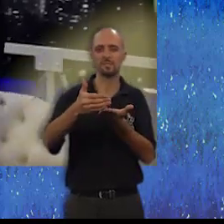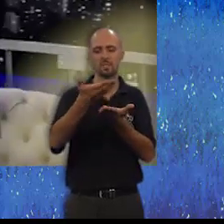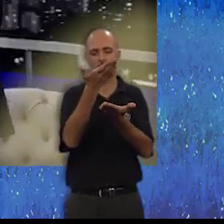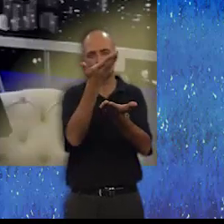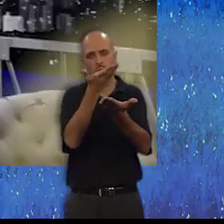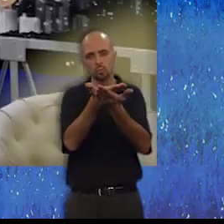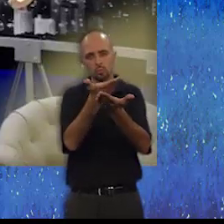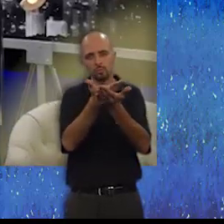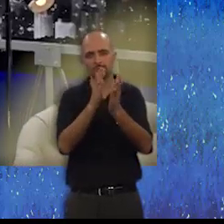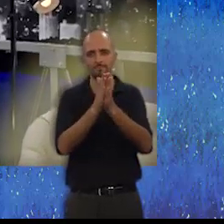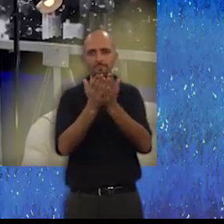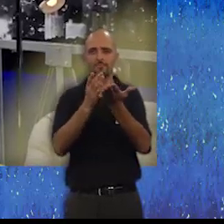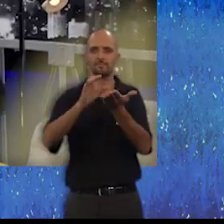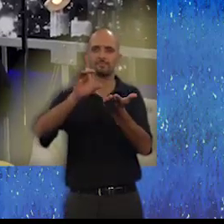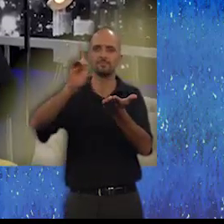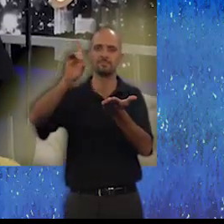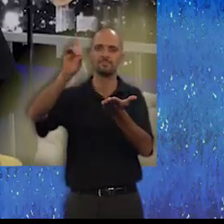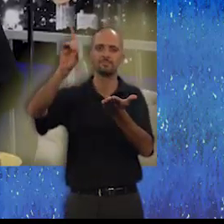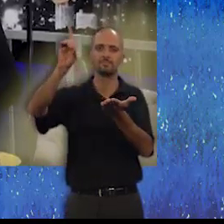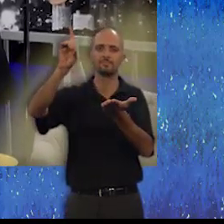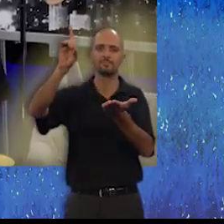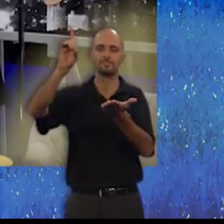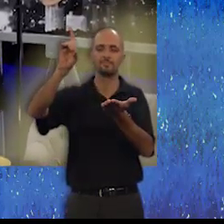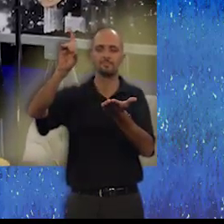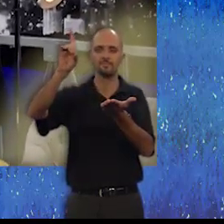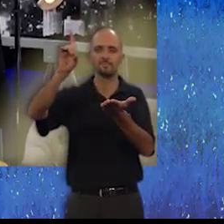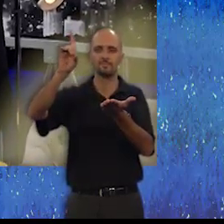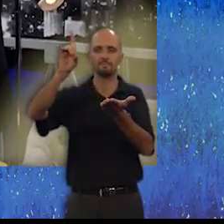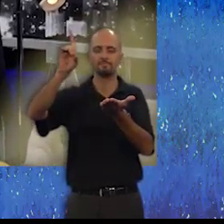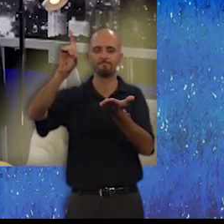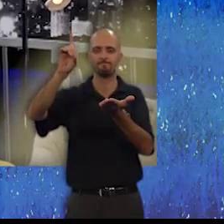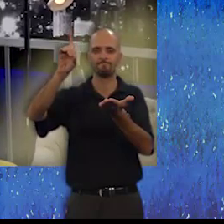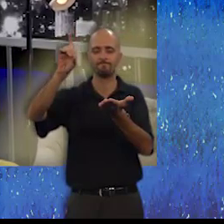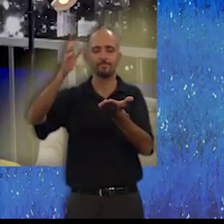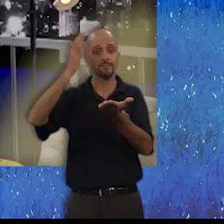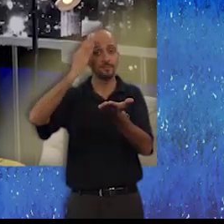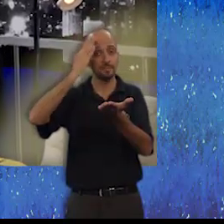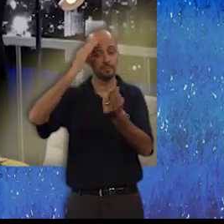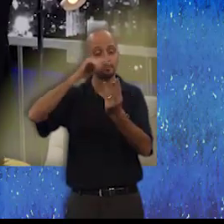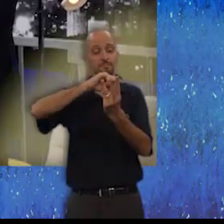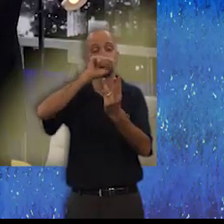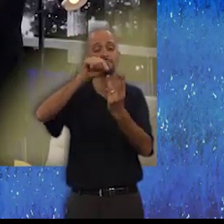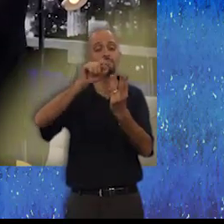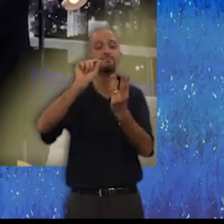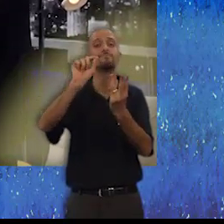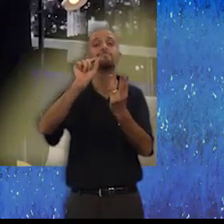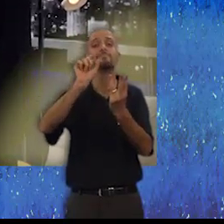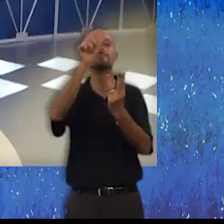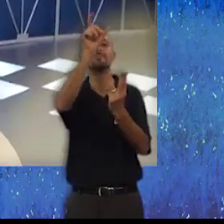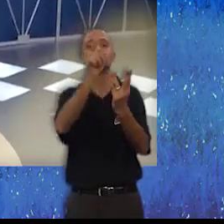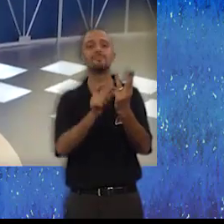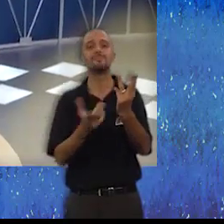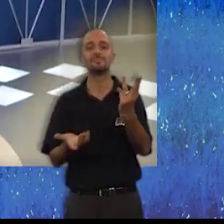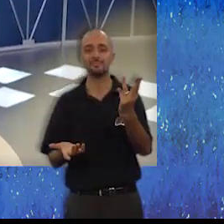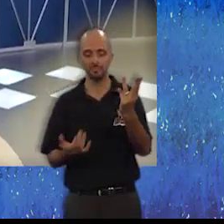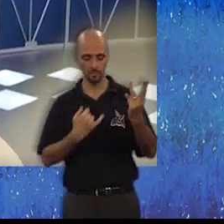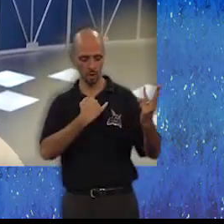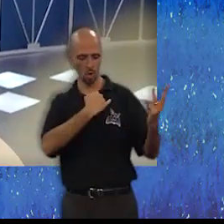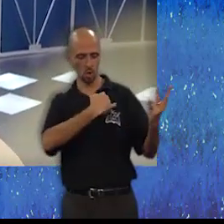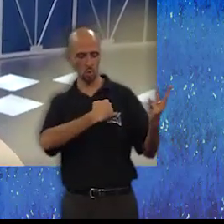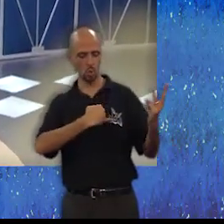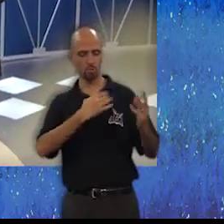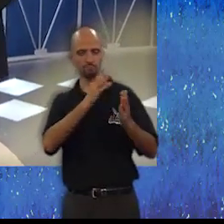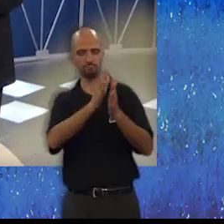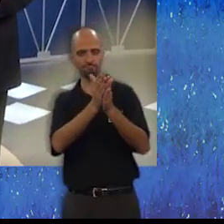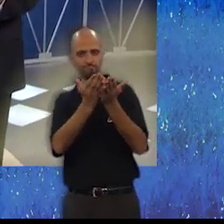vamos então abrir a Bíblia Sagrada agora e considerar a terceira história. Nós vamos para